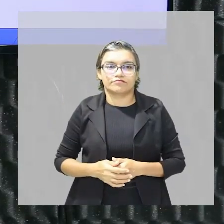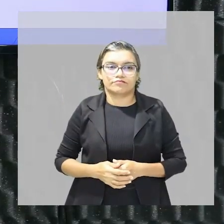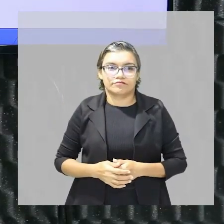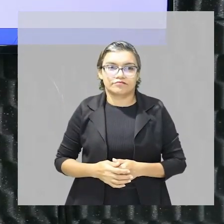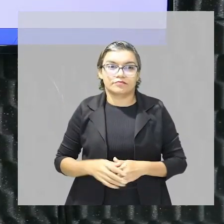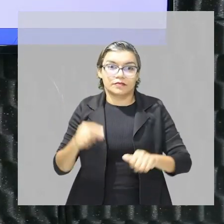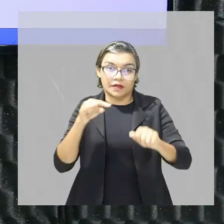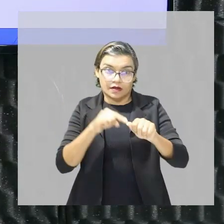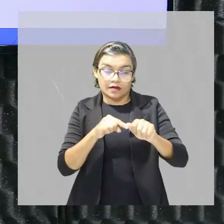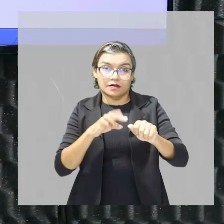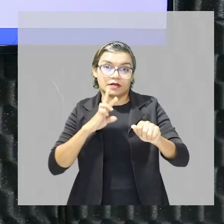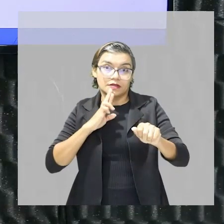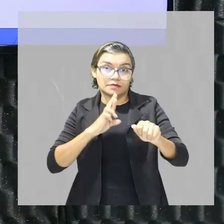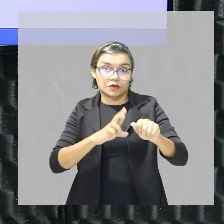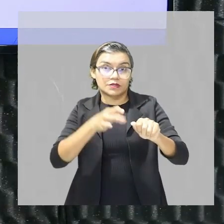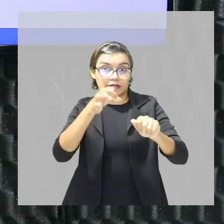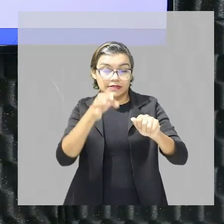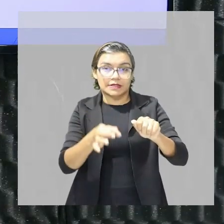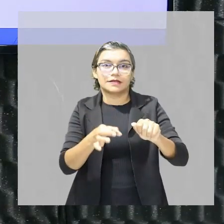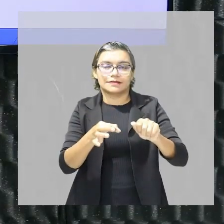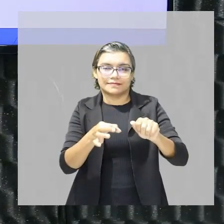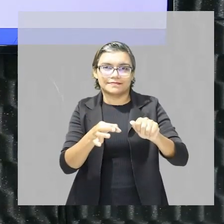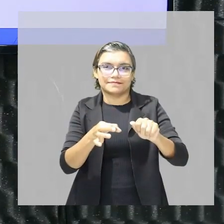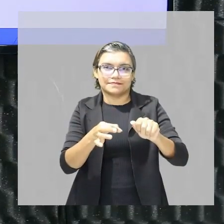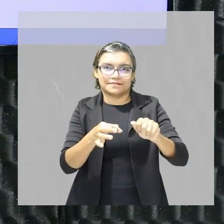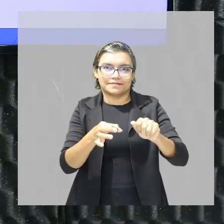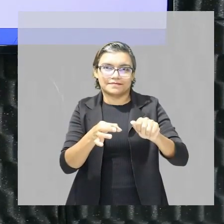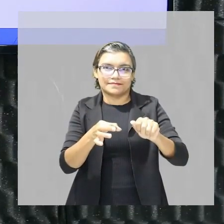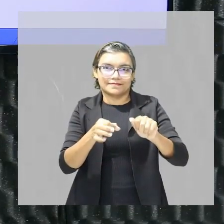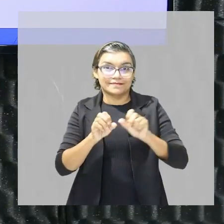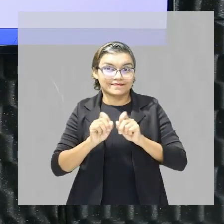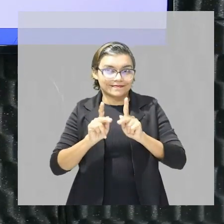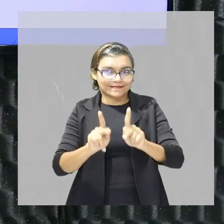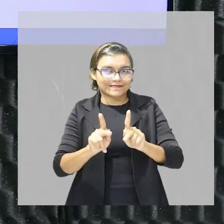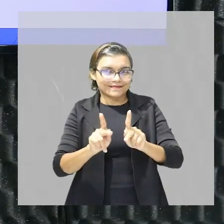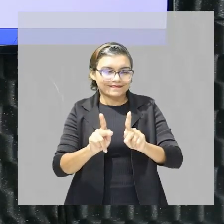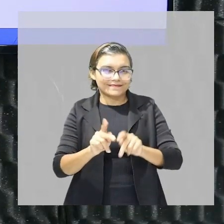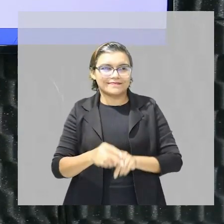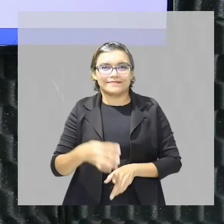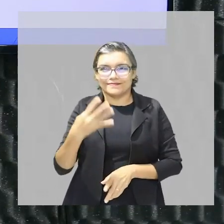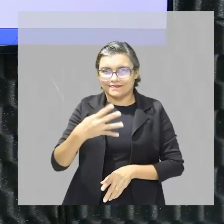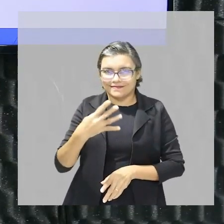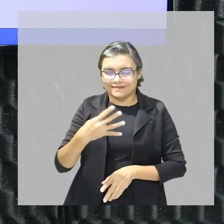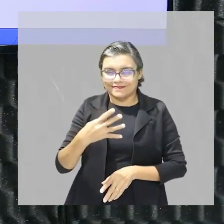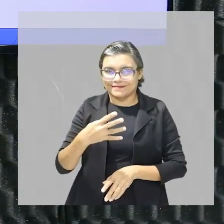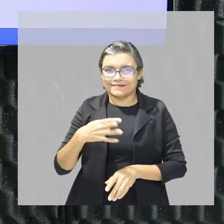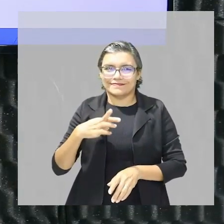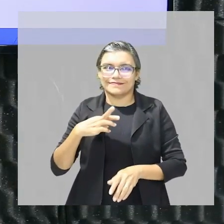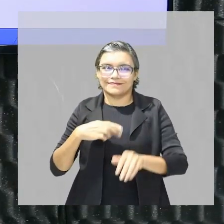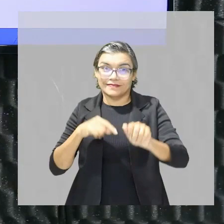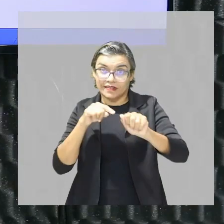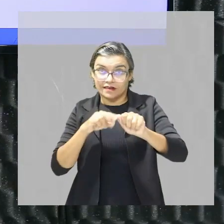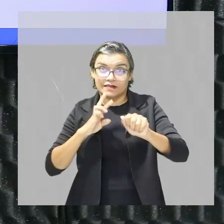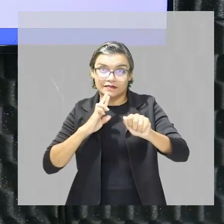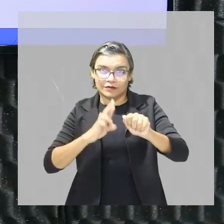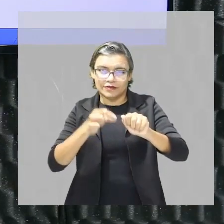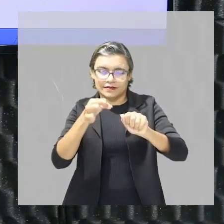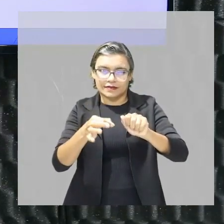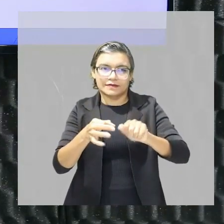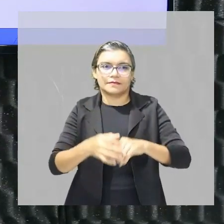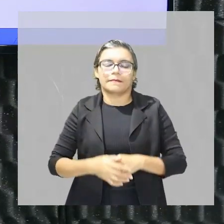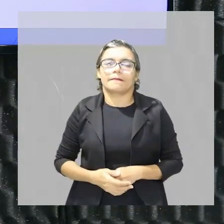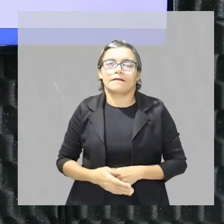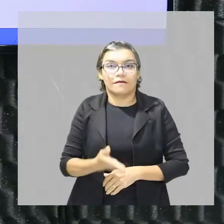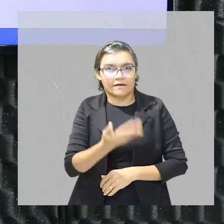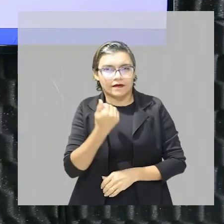assinalar a letra A marque para você letra A correto quarta questão vamos lá tem mais uma aqui não